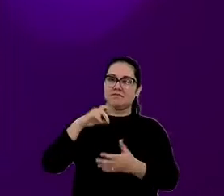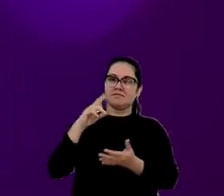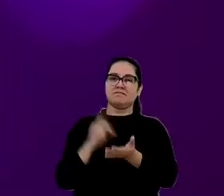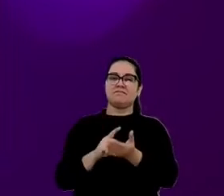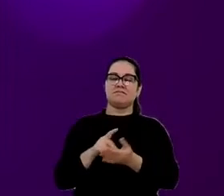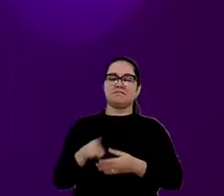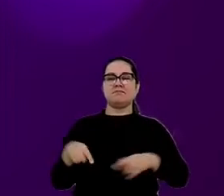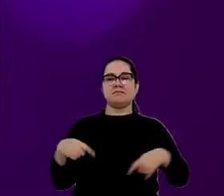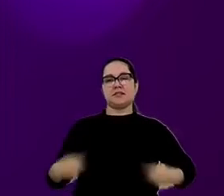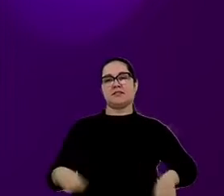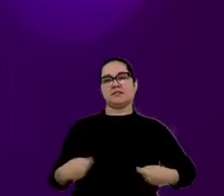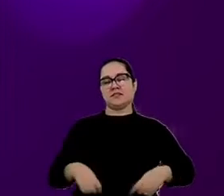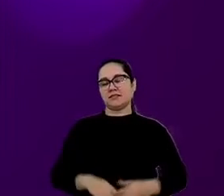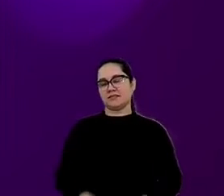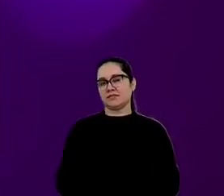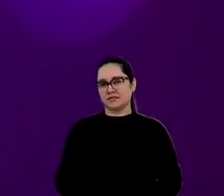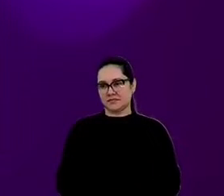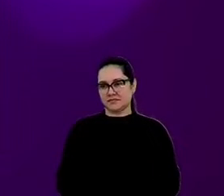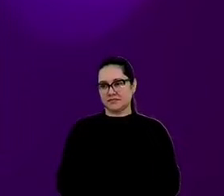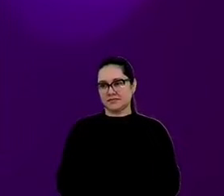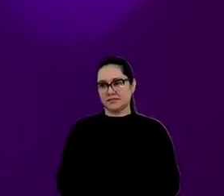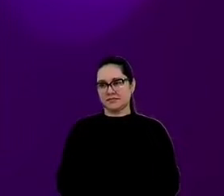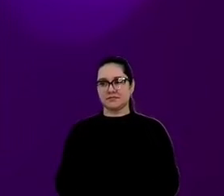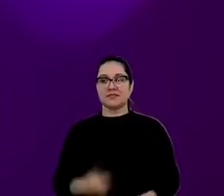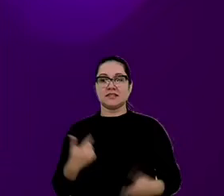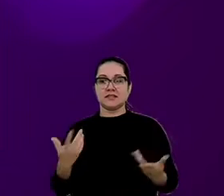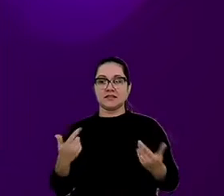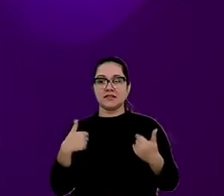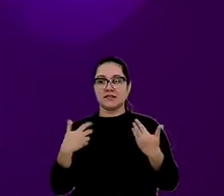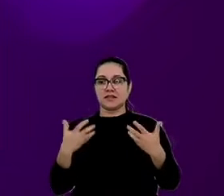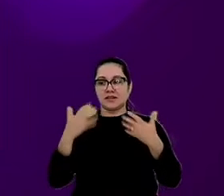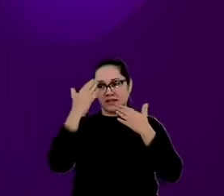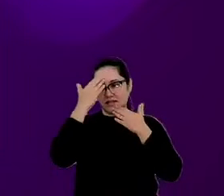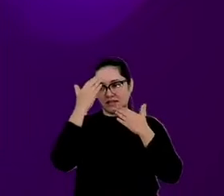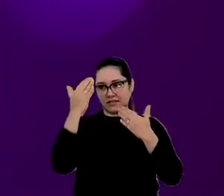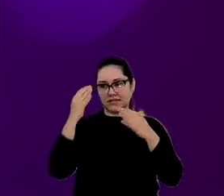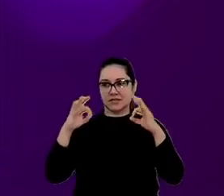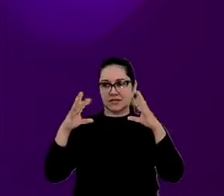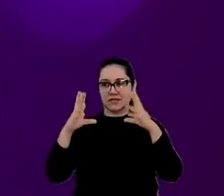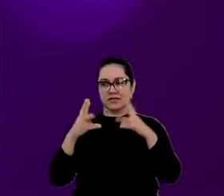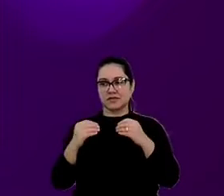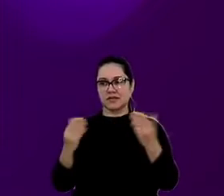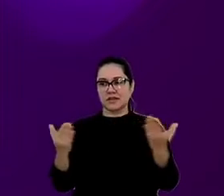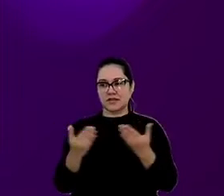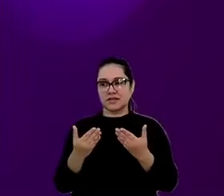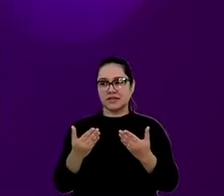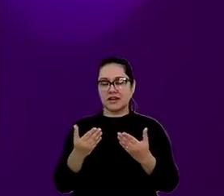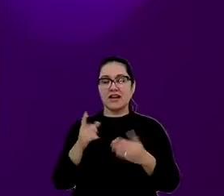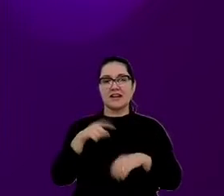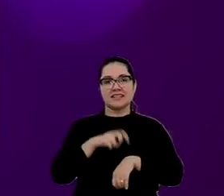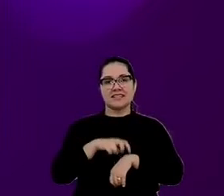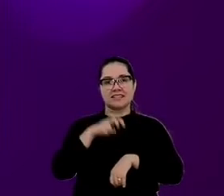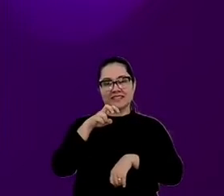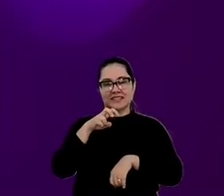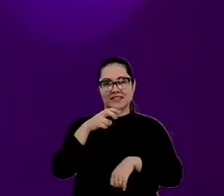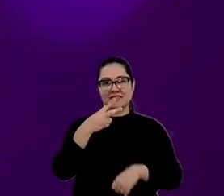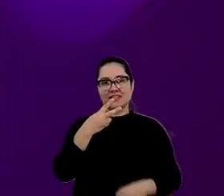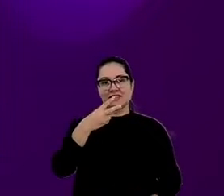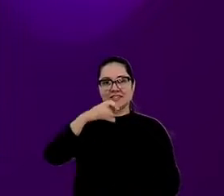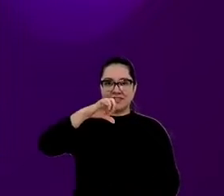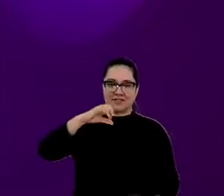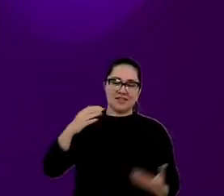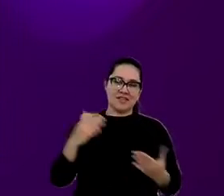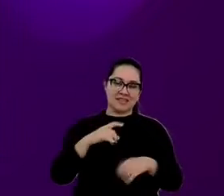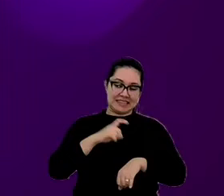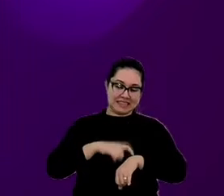acontecer para valer na ponta. Pessoal, eu queria agradecer a todos. São 5h29. Eu acho que a gente está em cima da hora para